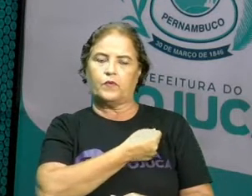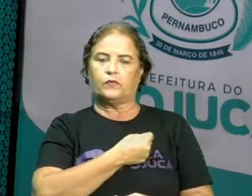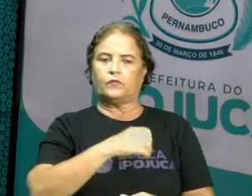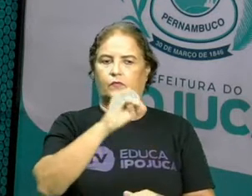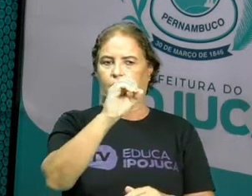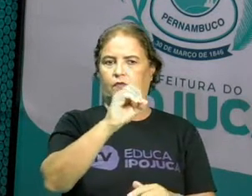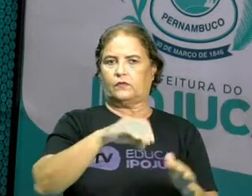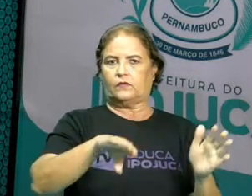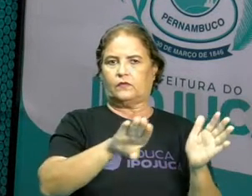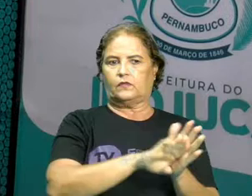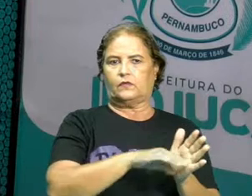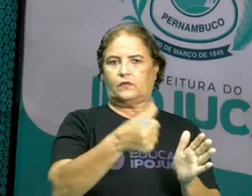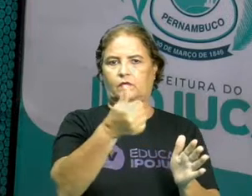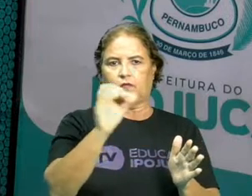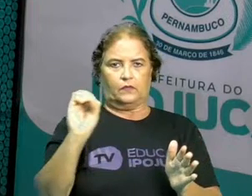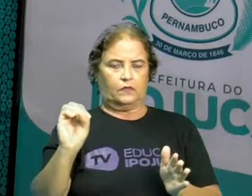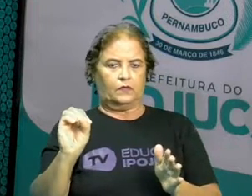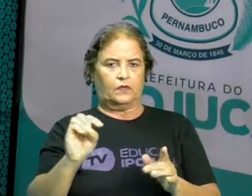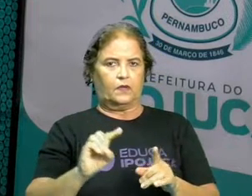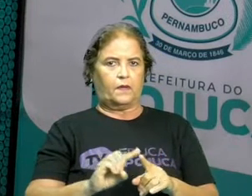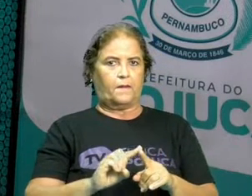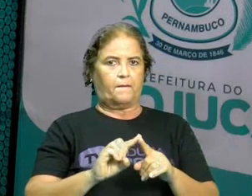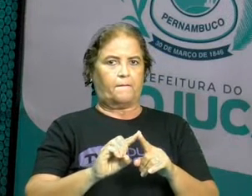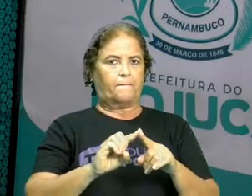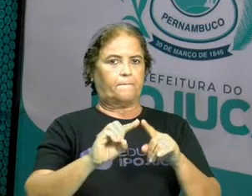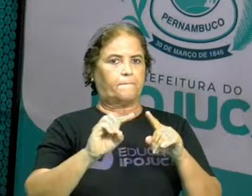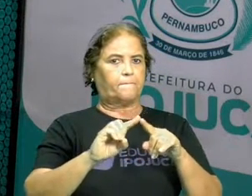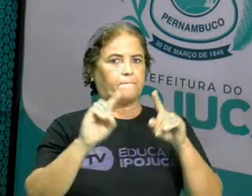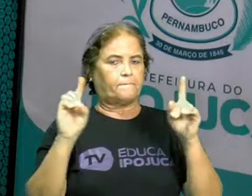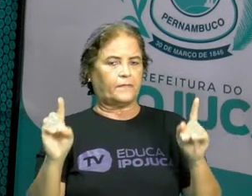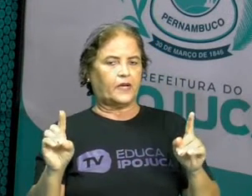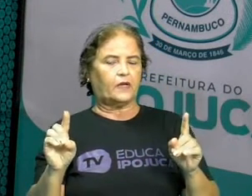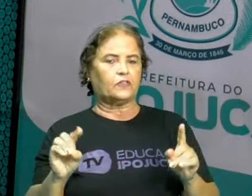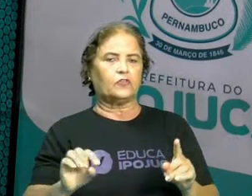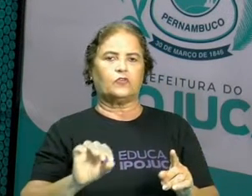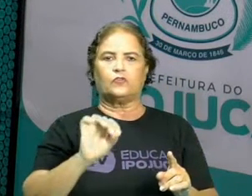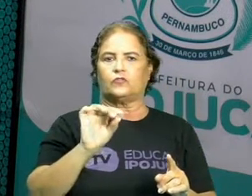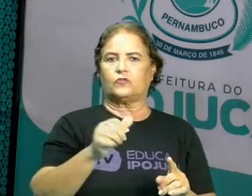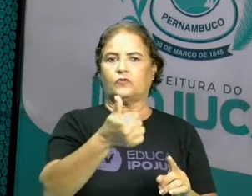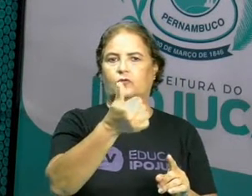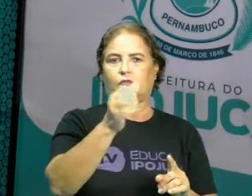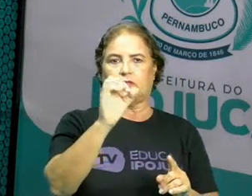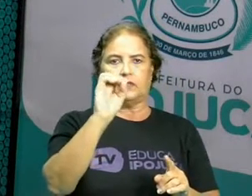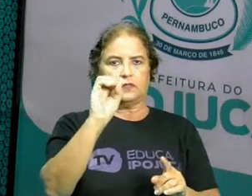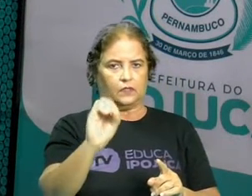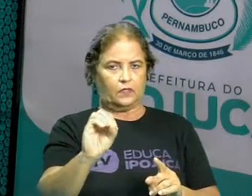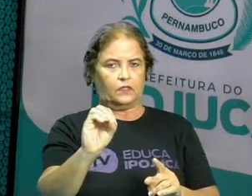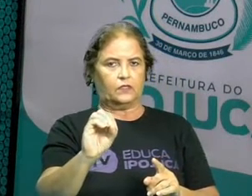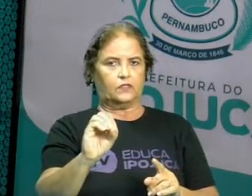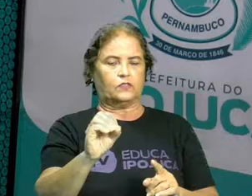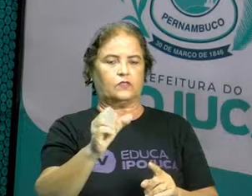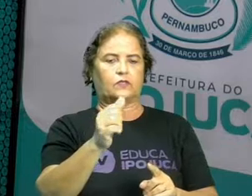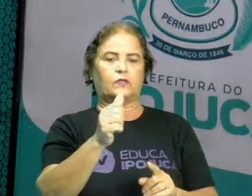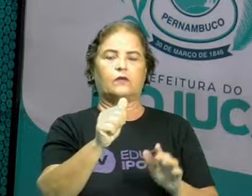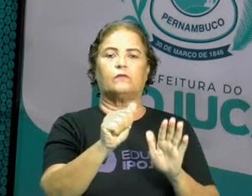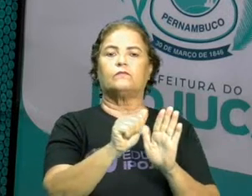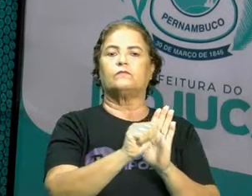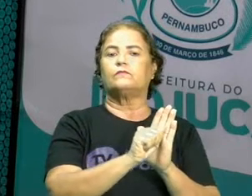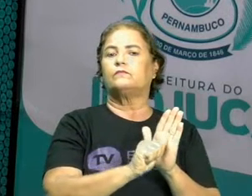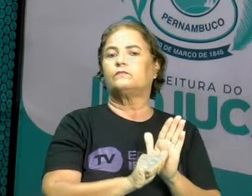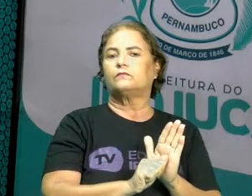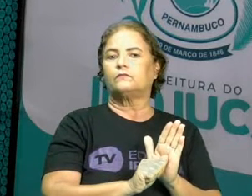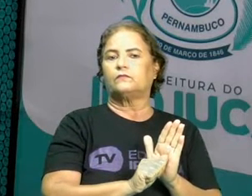10. Porém, apenas 10 deles são algarismos. Qual que não